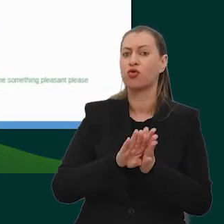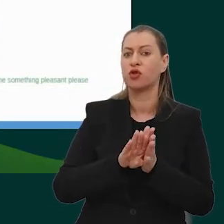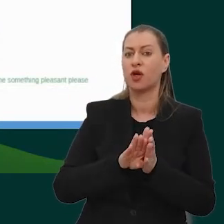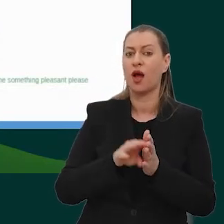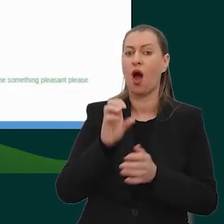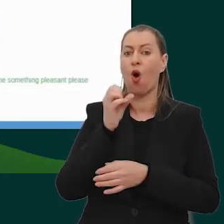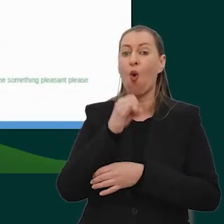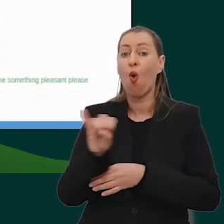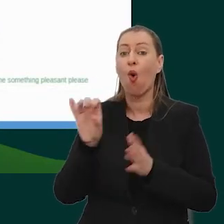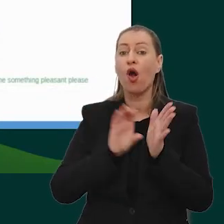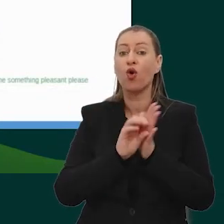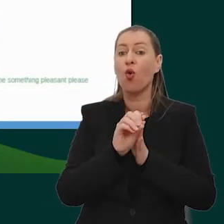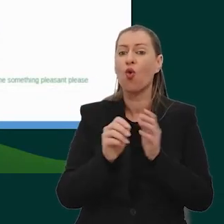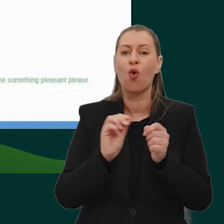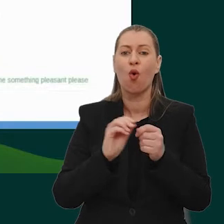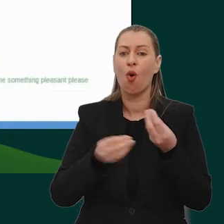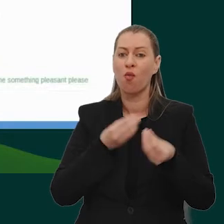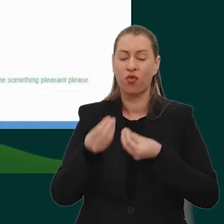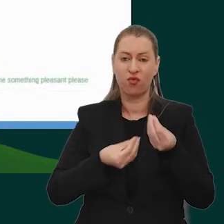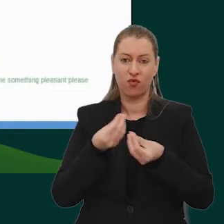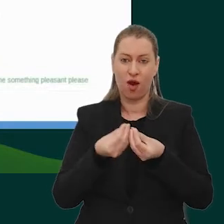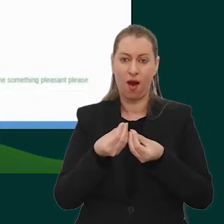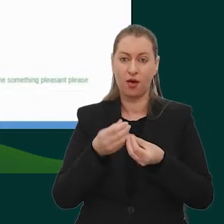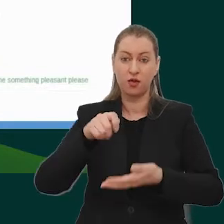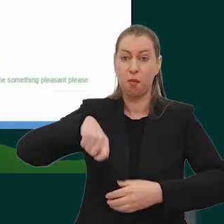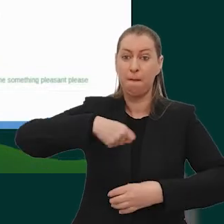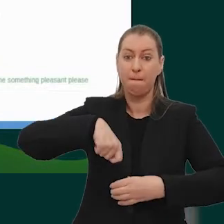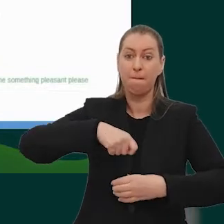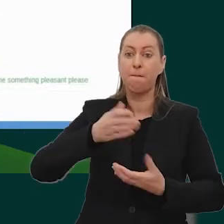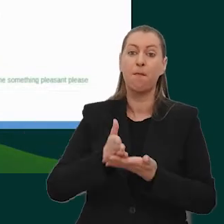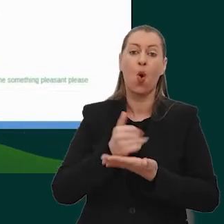oi Google, como é que se faz para fazer bolo?